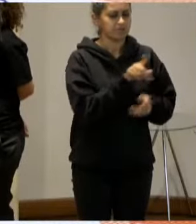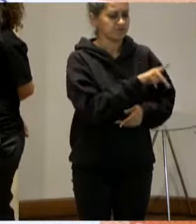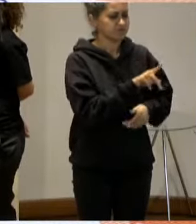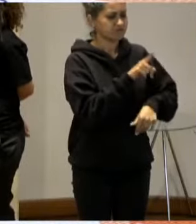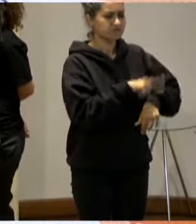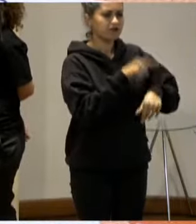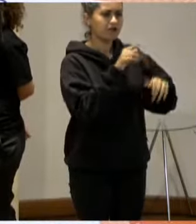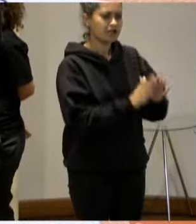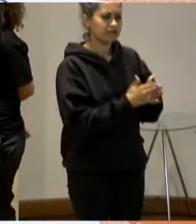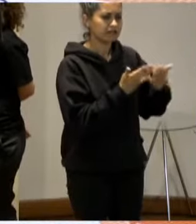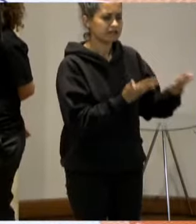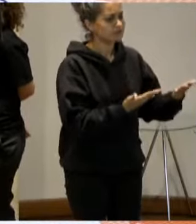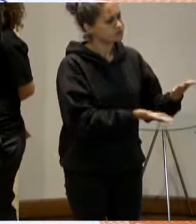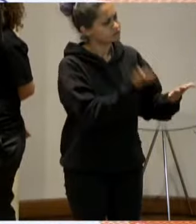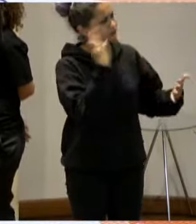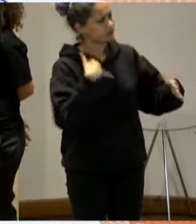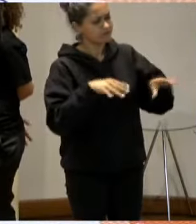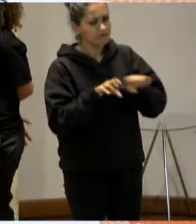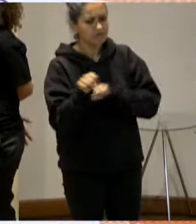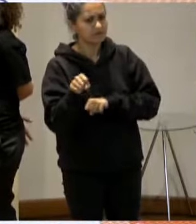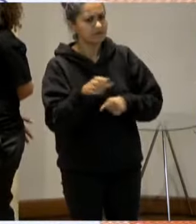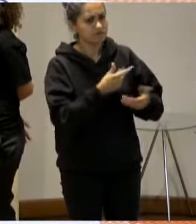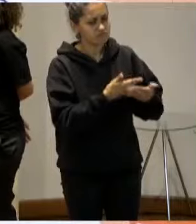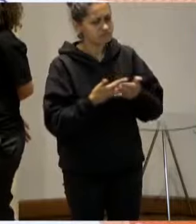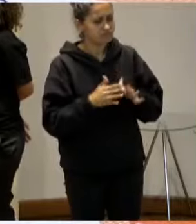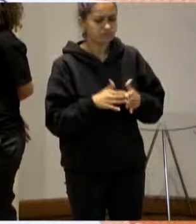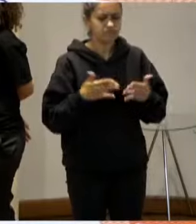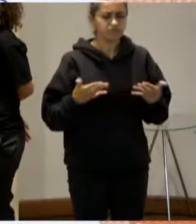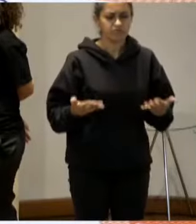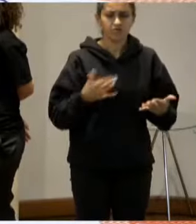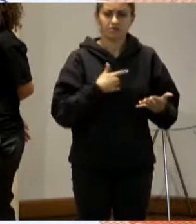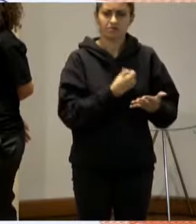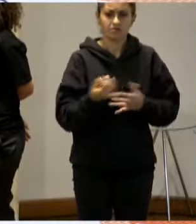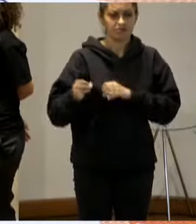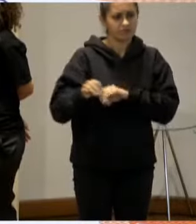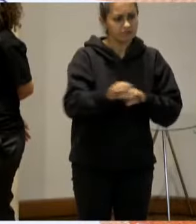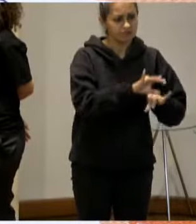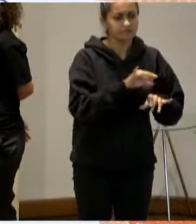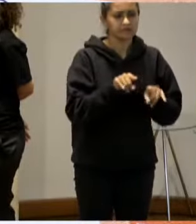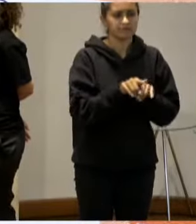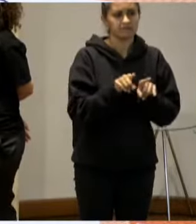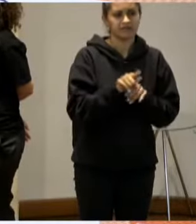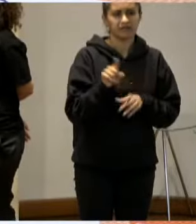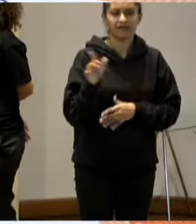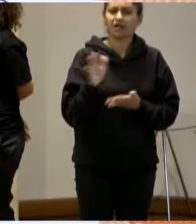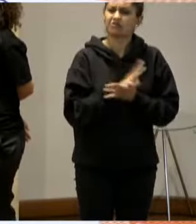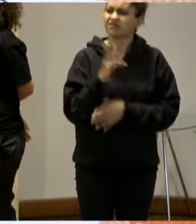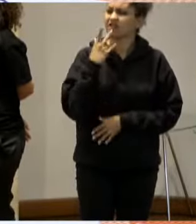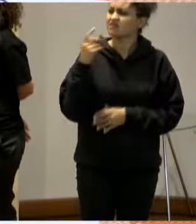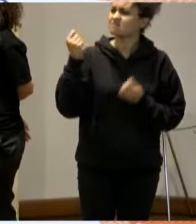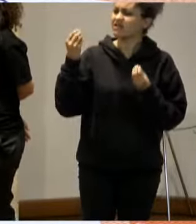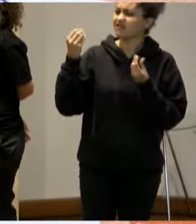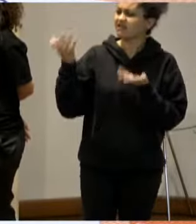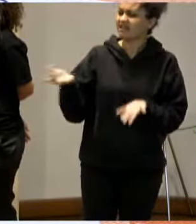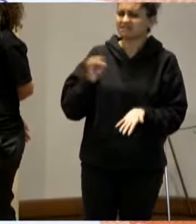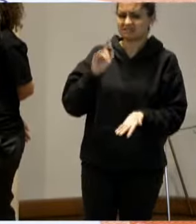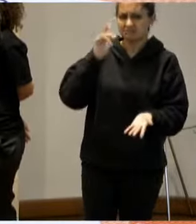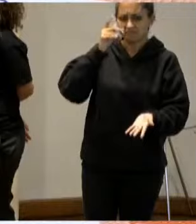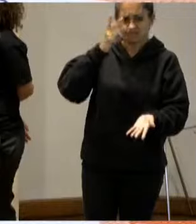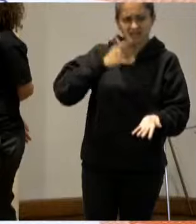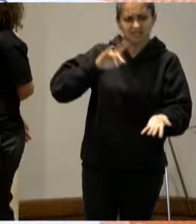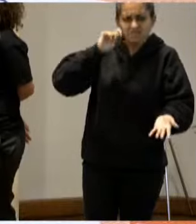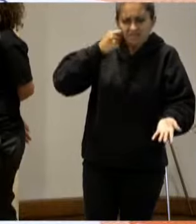hora que a gente chamava para a formação, dos tantos professores que diziam: para que falar disso se não tem criança negra